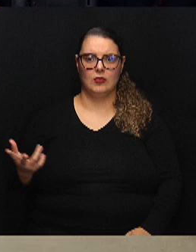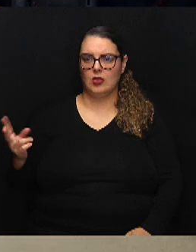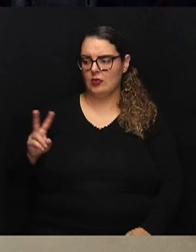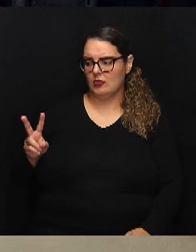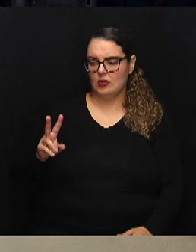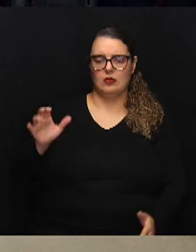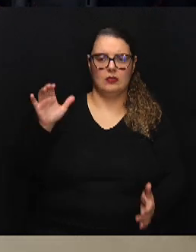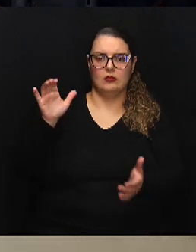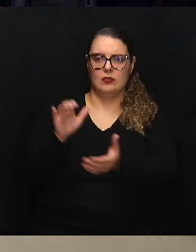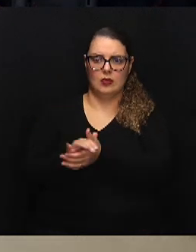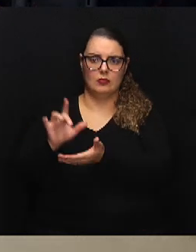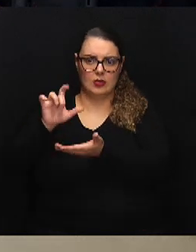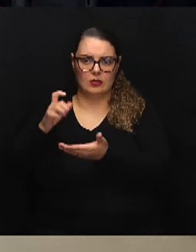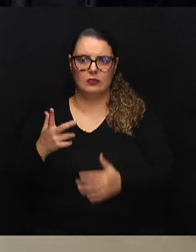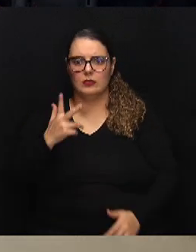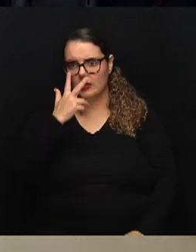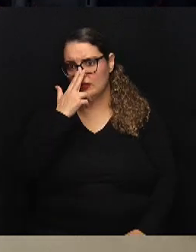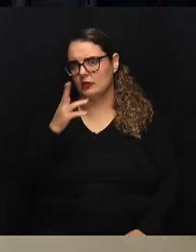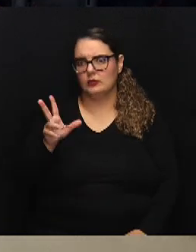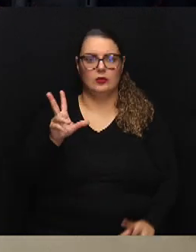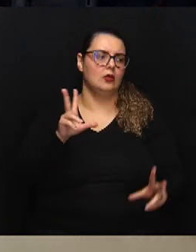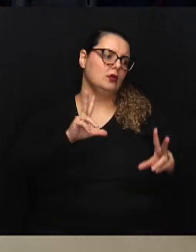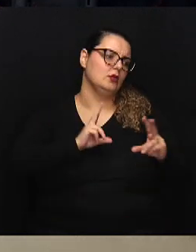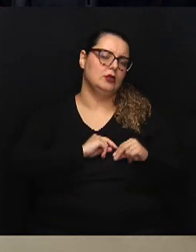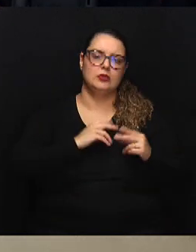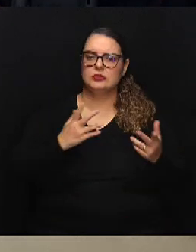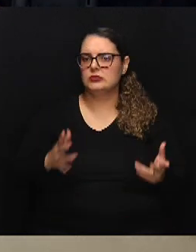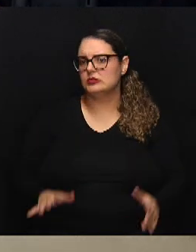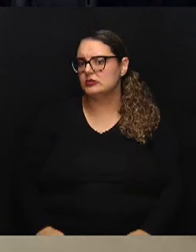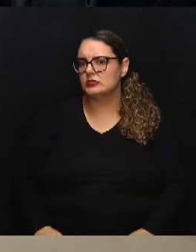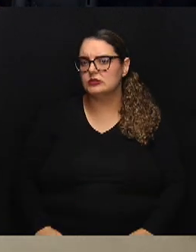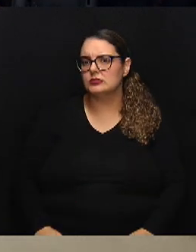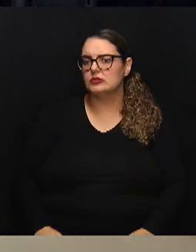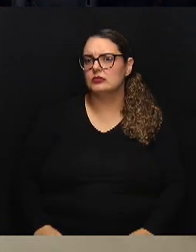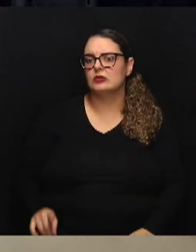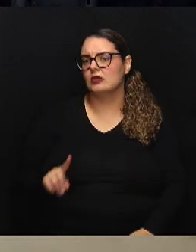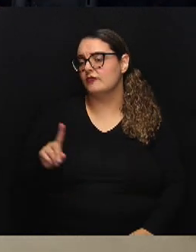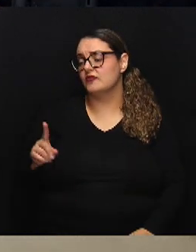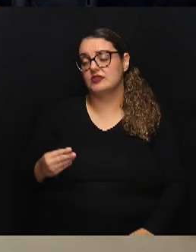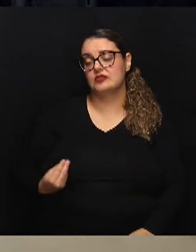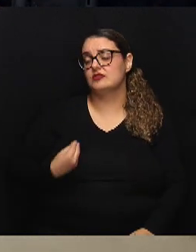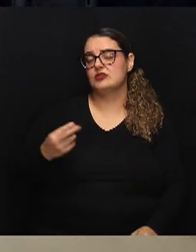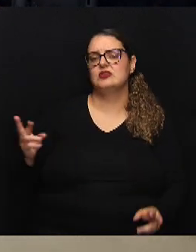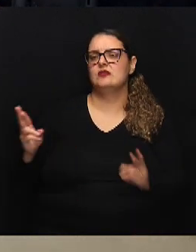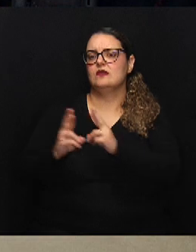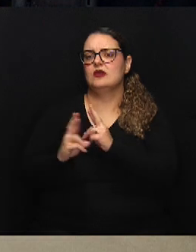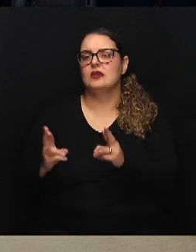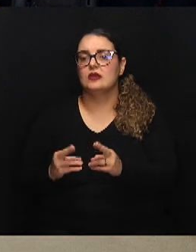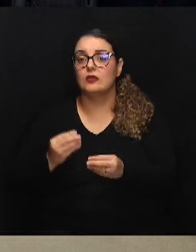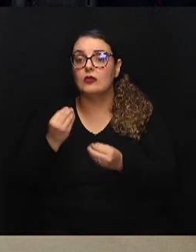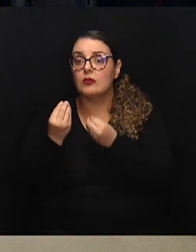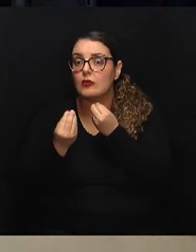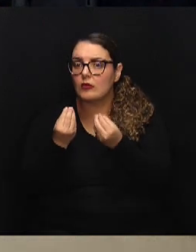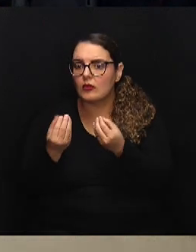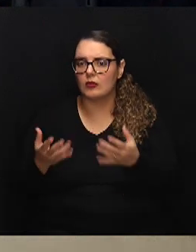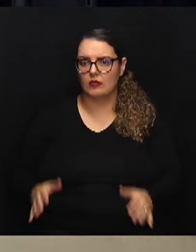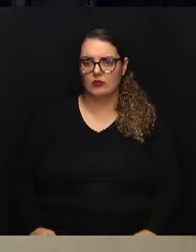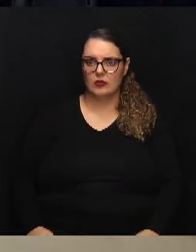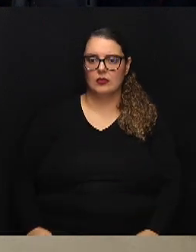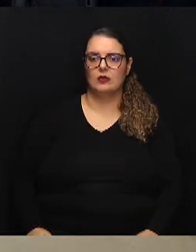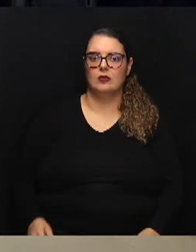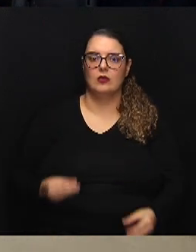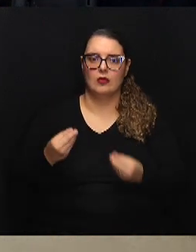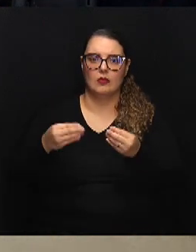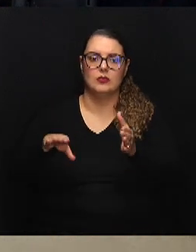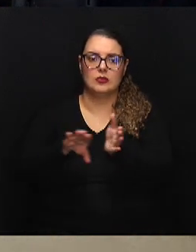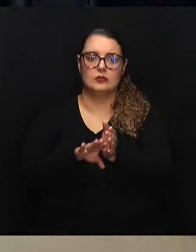a foto do casal ali, parece que, tipo assim, você não tá vivendo um relacionamento. O que é isso? A que ponto chegamos?